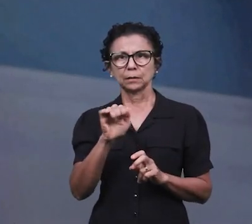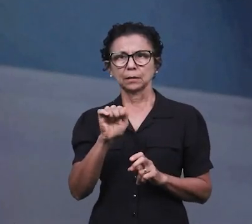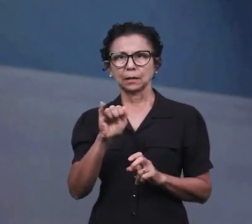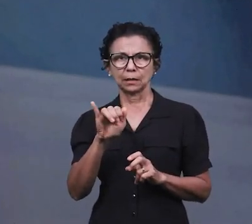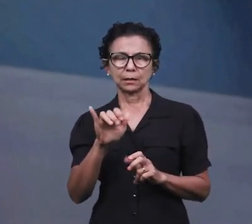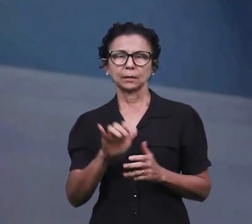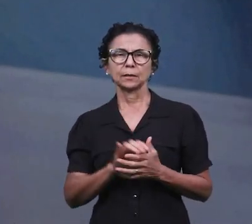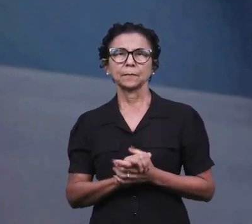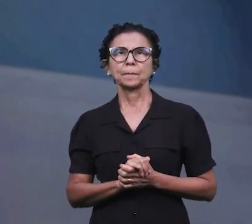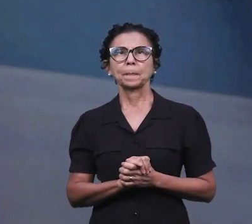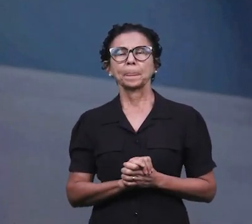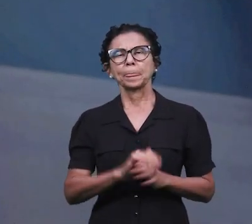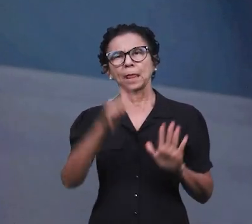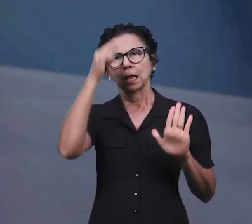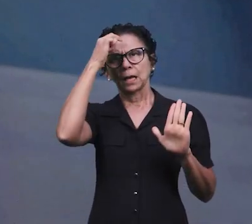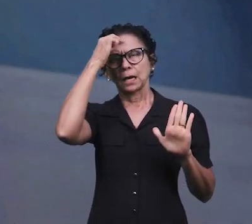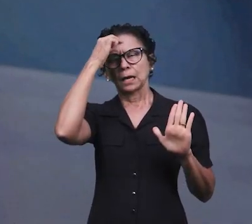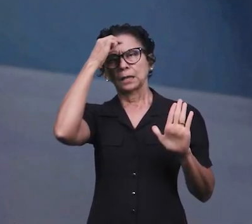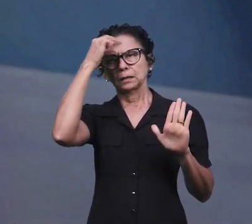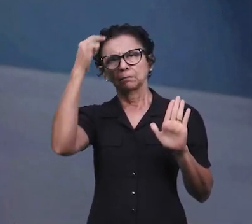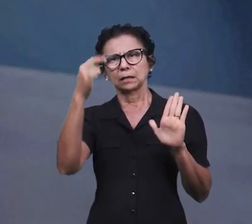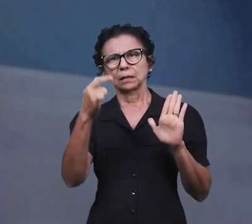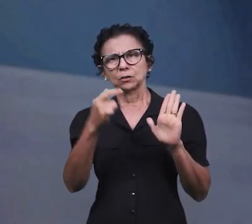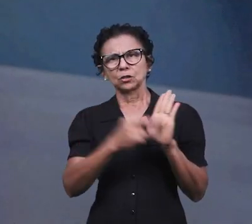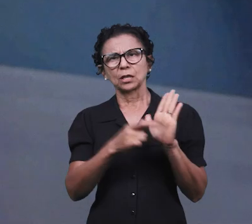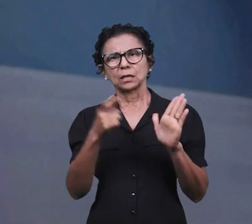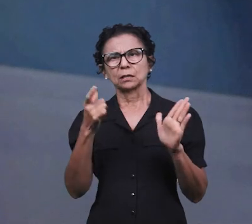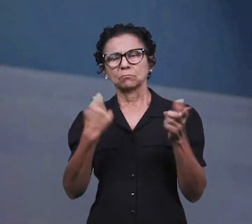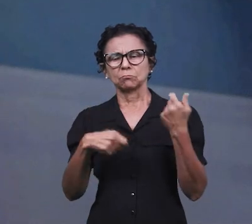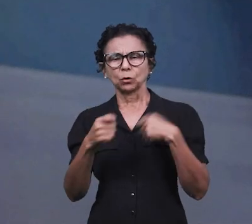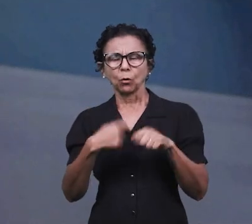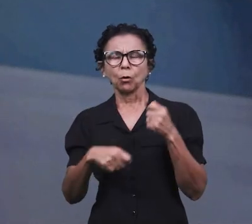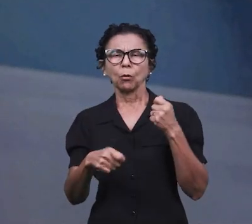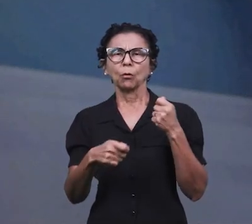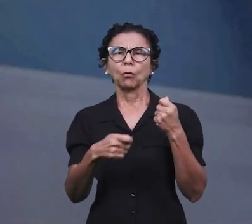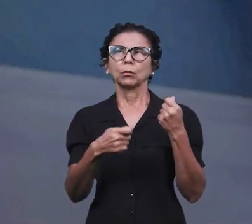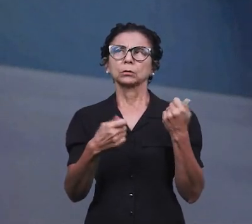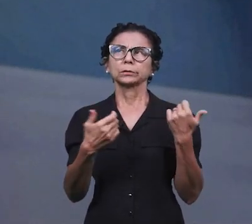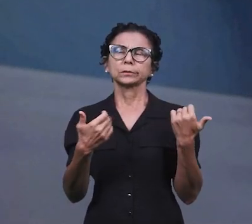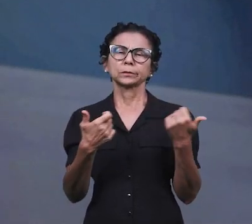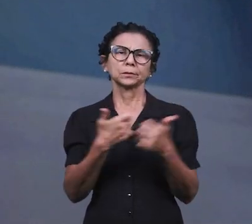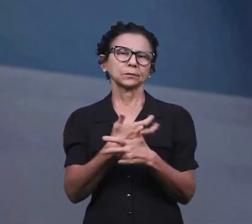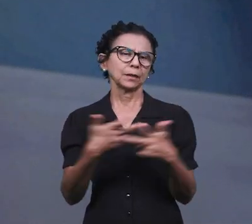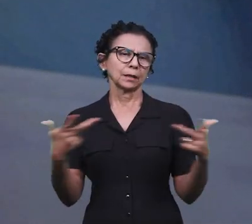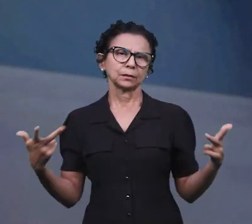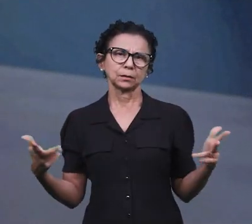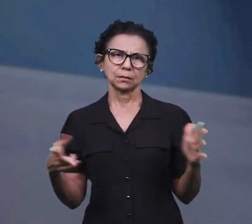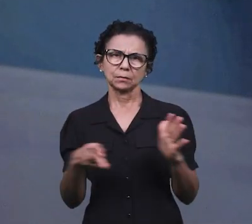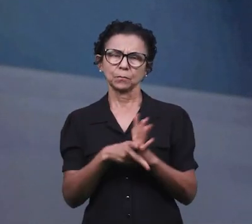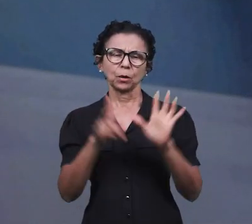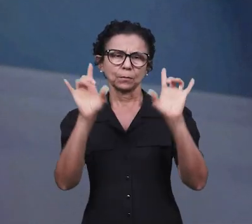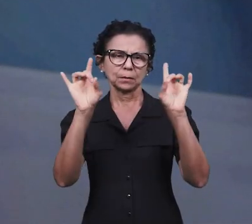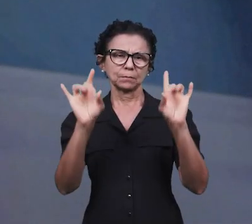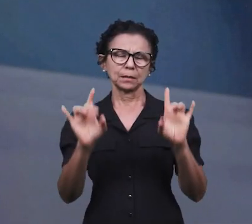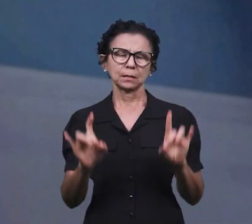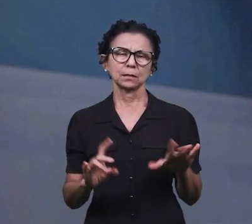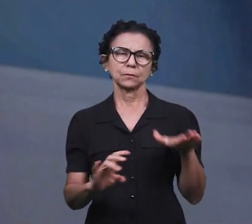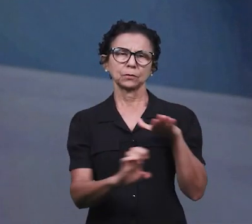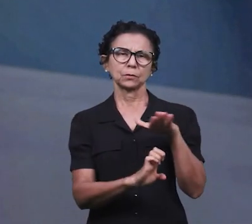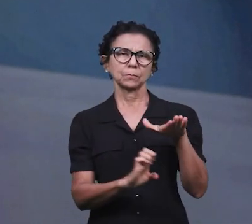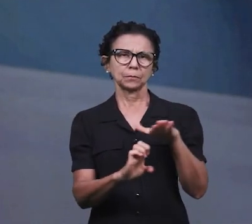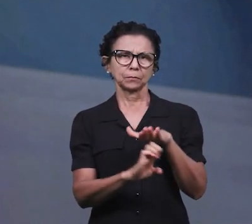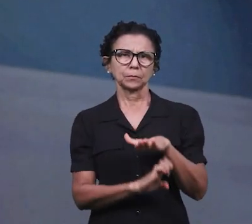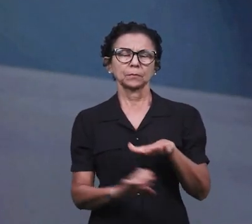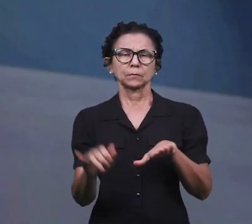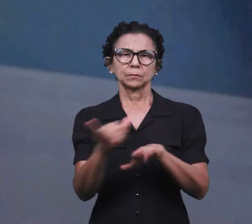negócios, né? Mineração de dados, enfim, tem uma série de técnicas e recursos que,